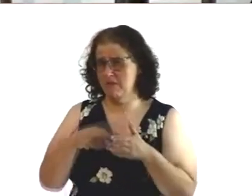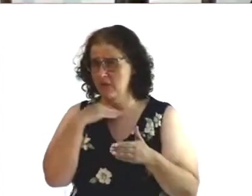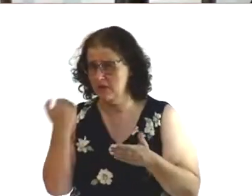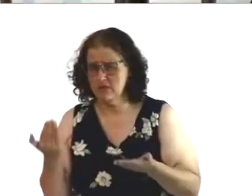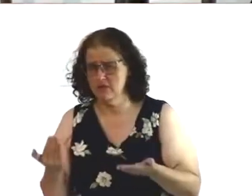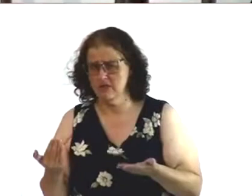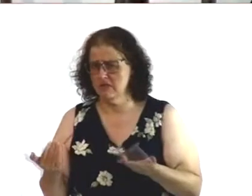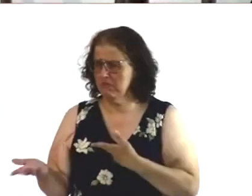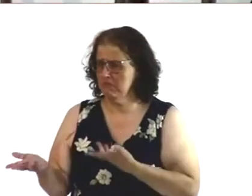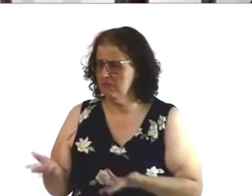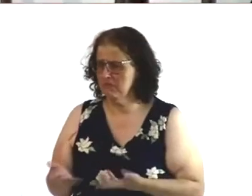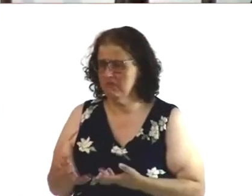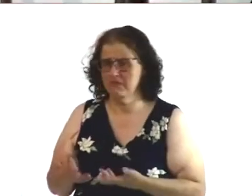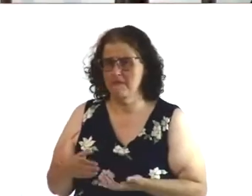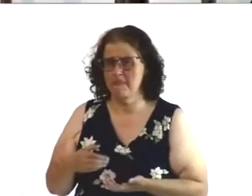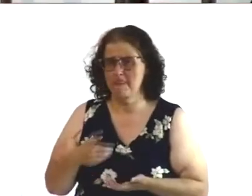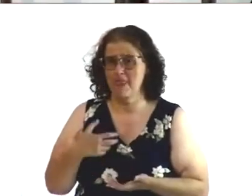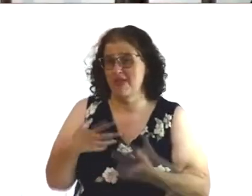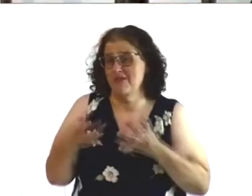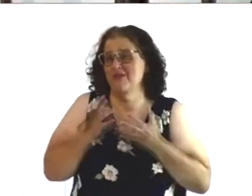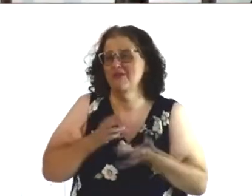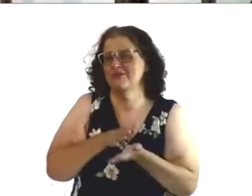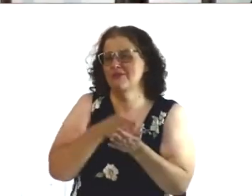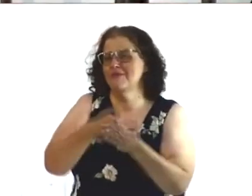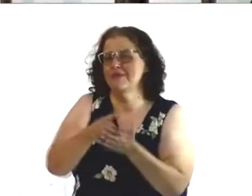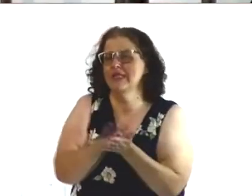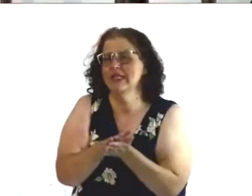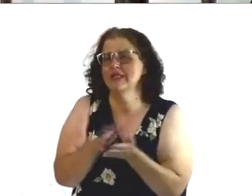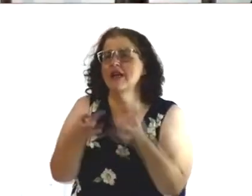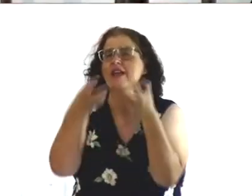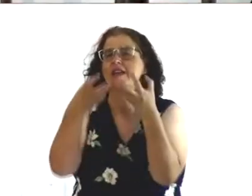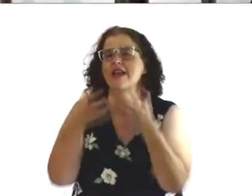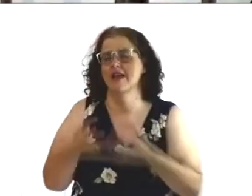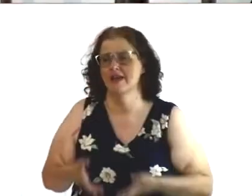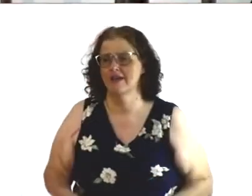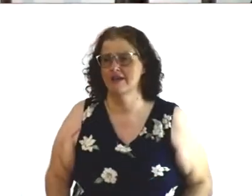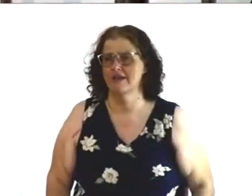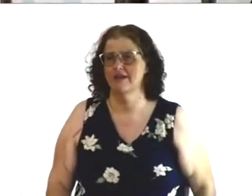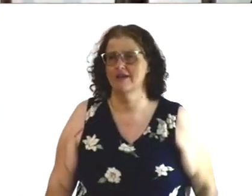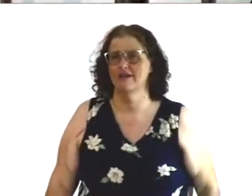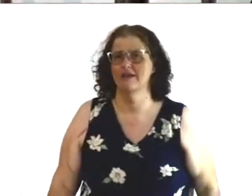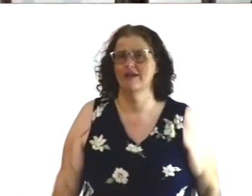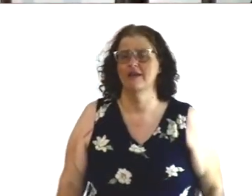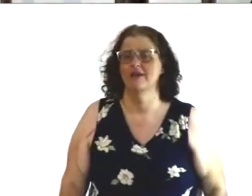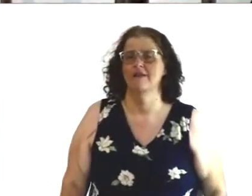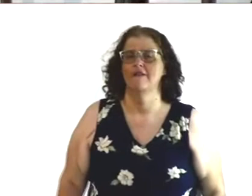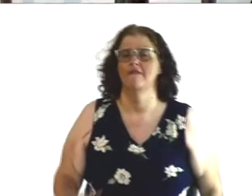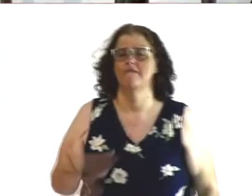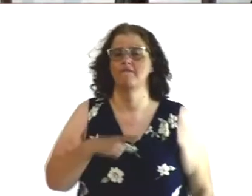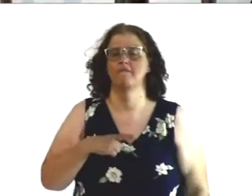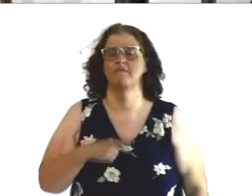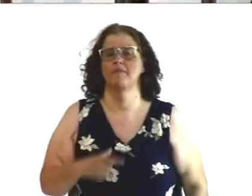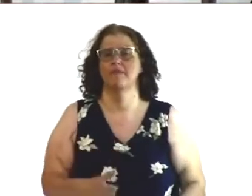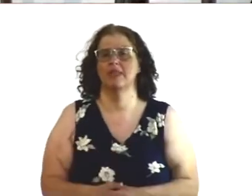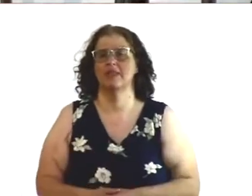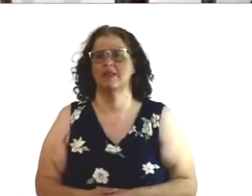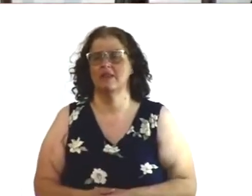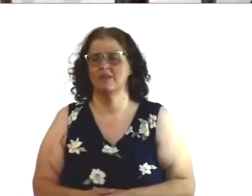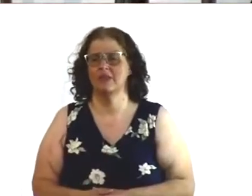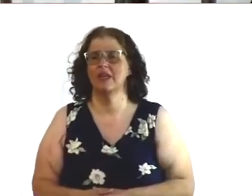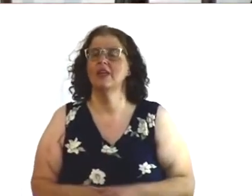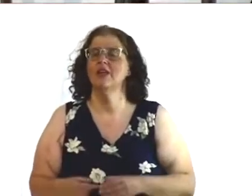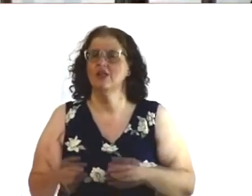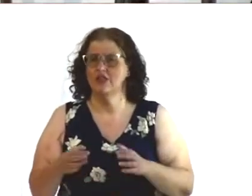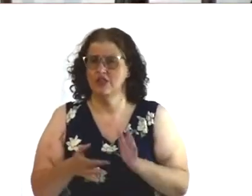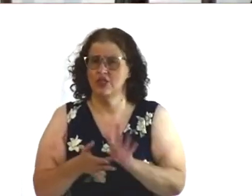não. Jesus veio para separar, Jesus não veio para ajuntar, Jesus veio para separar o joio do trigo, Jesus veio para